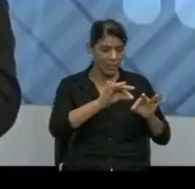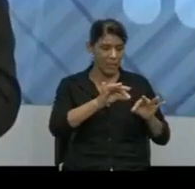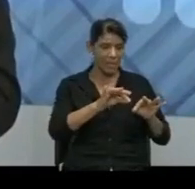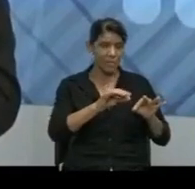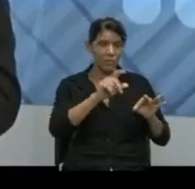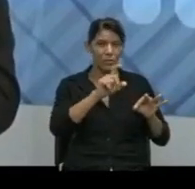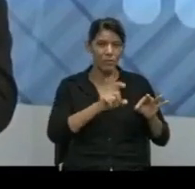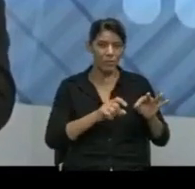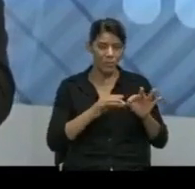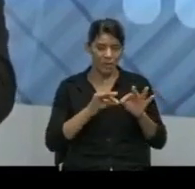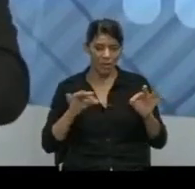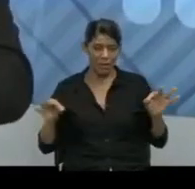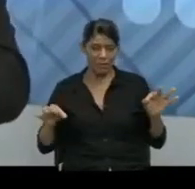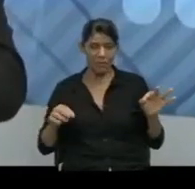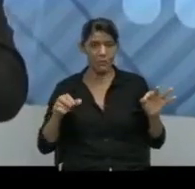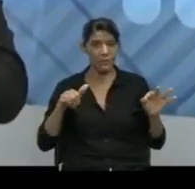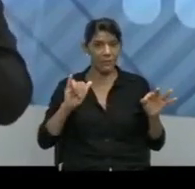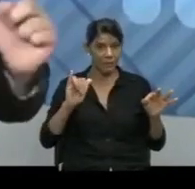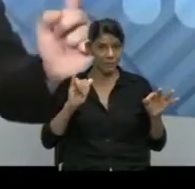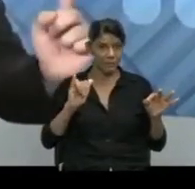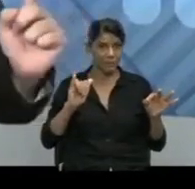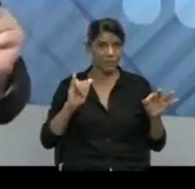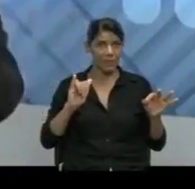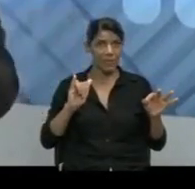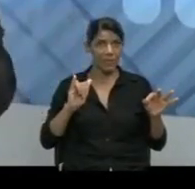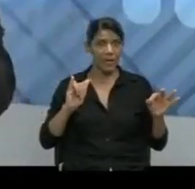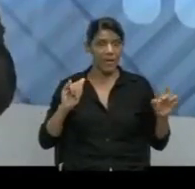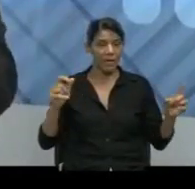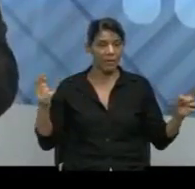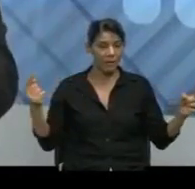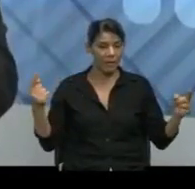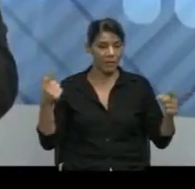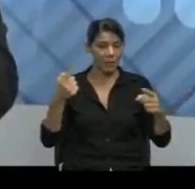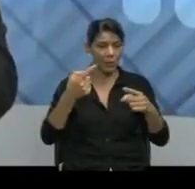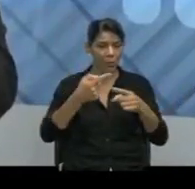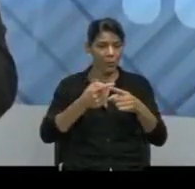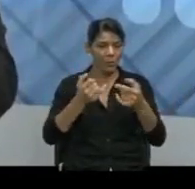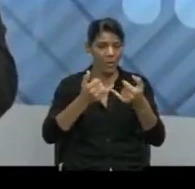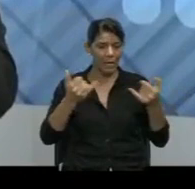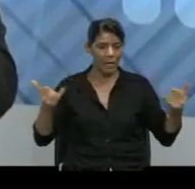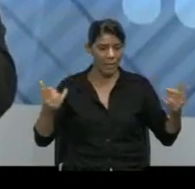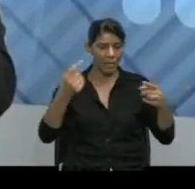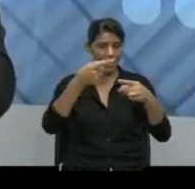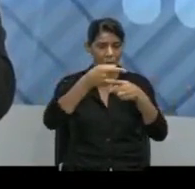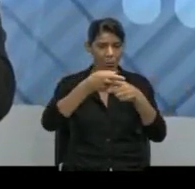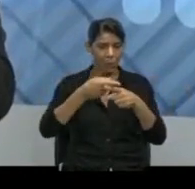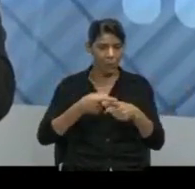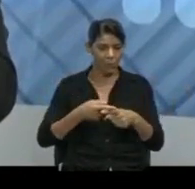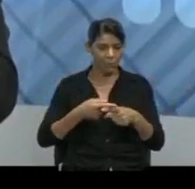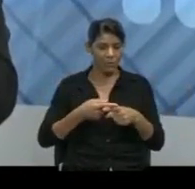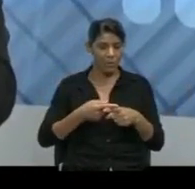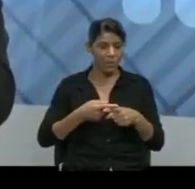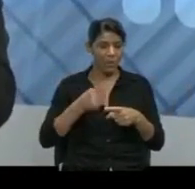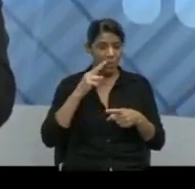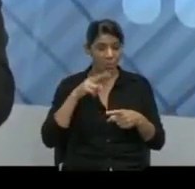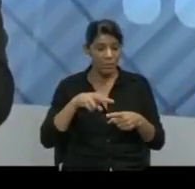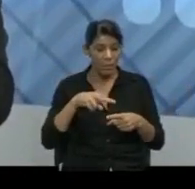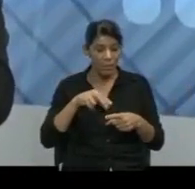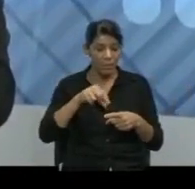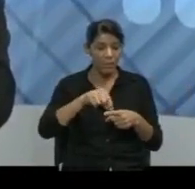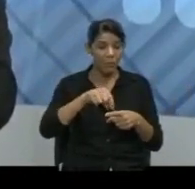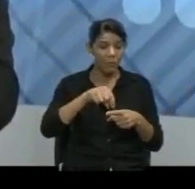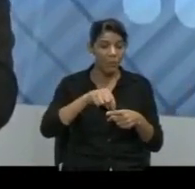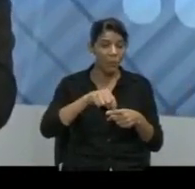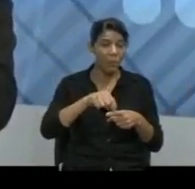eixo Y, ok? Faço o cruzamento de linha. Encontrei o cruzamento delas, verifico no projeto, tem um pilar